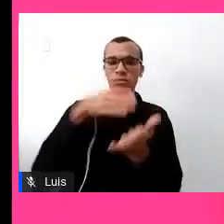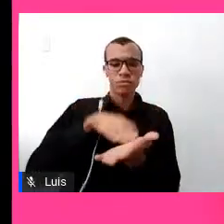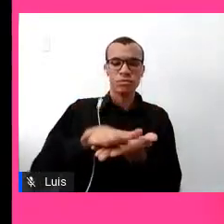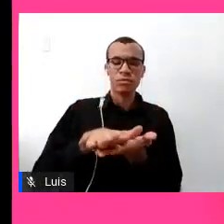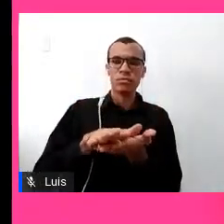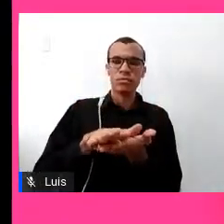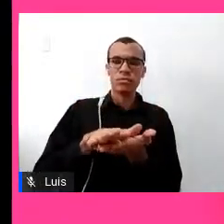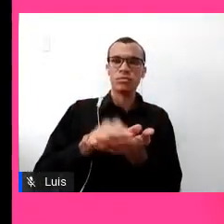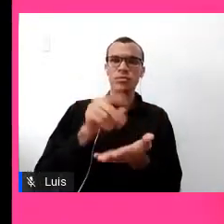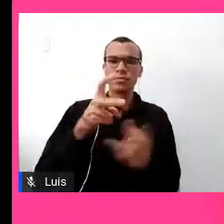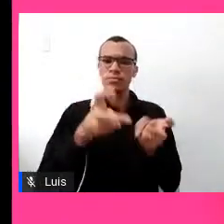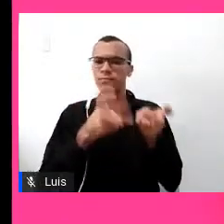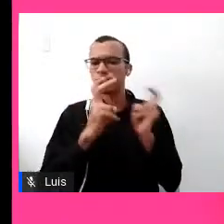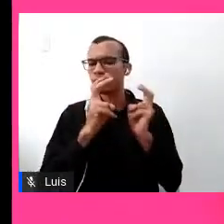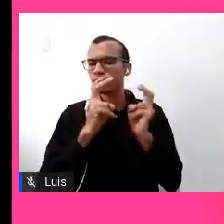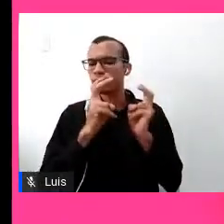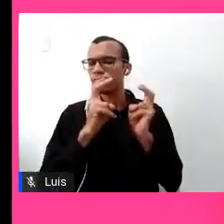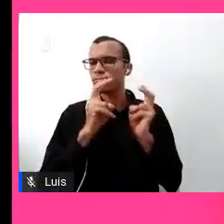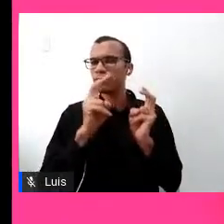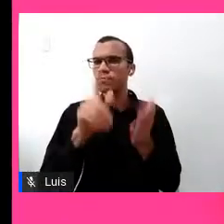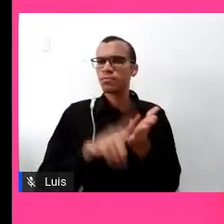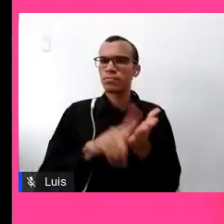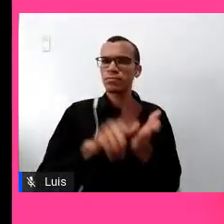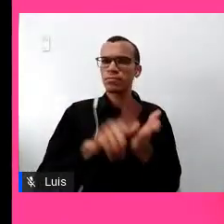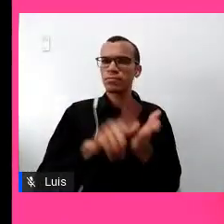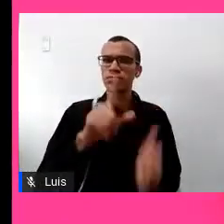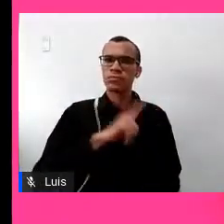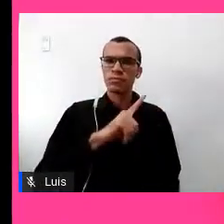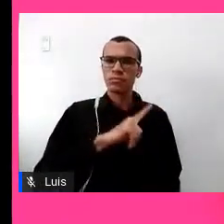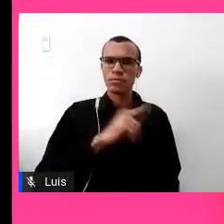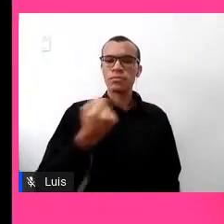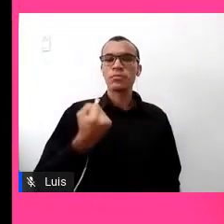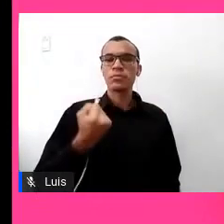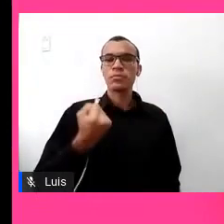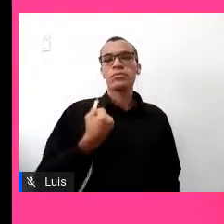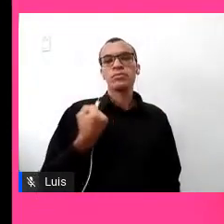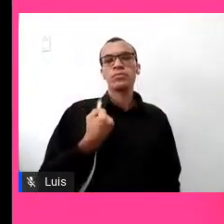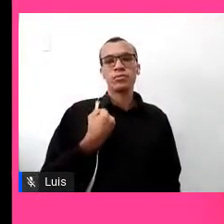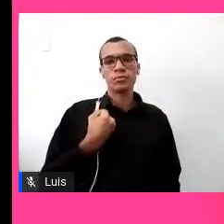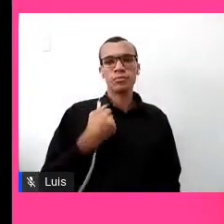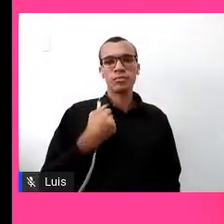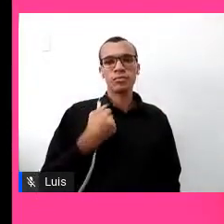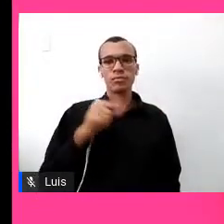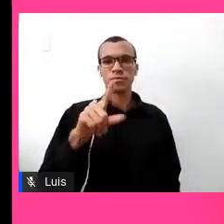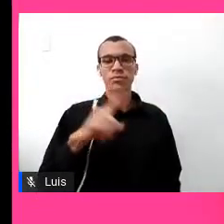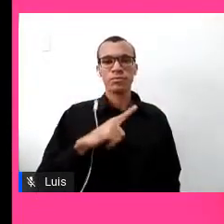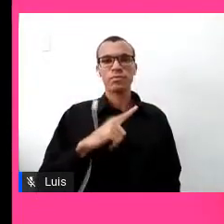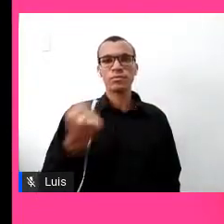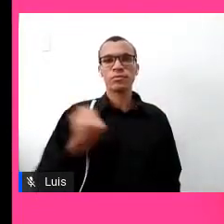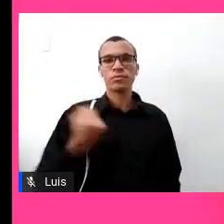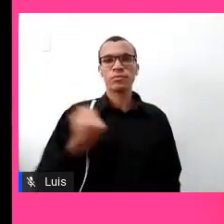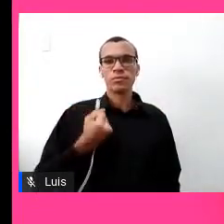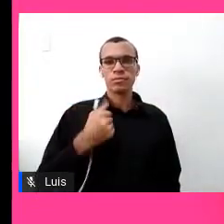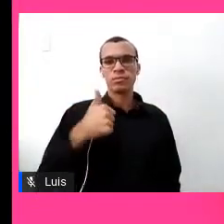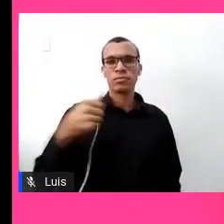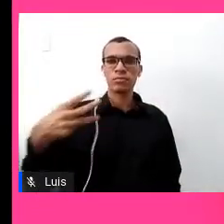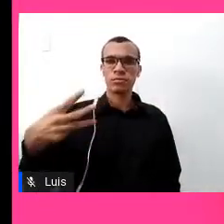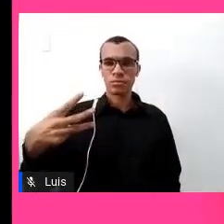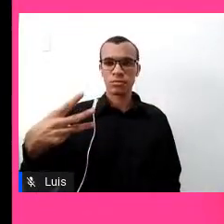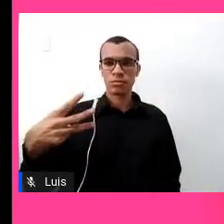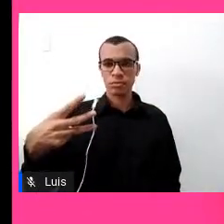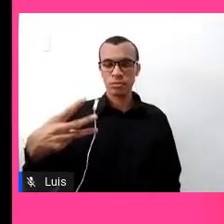vão perceber que no papel tem uma numeração. Esse aqui, por exemplo, é o número 13. O que vai